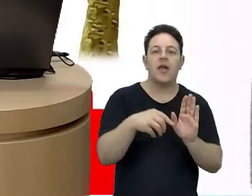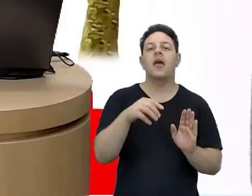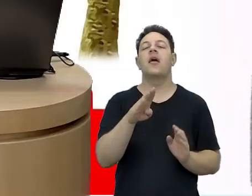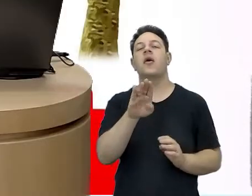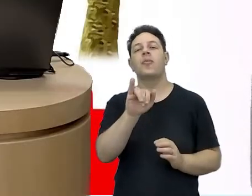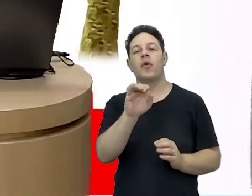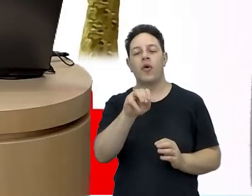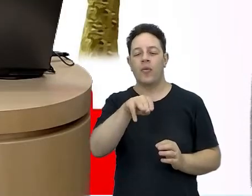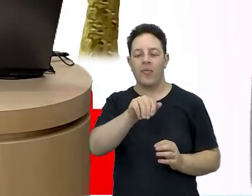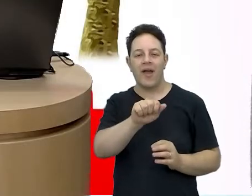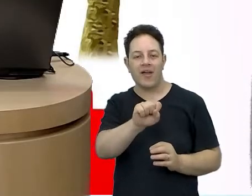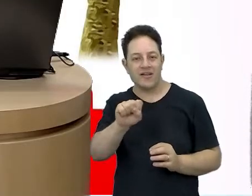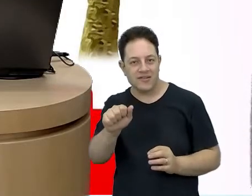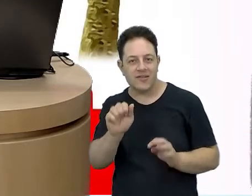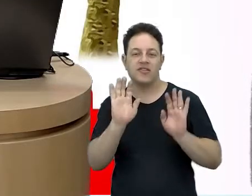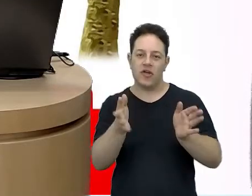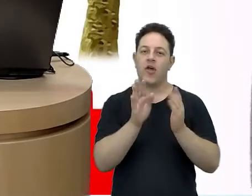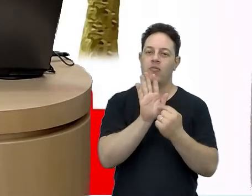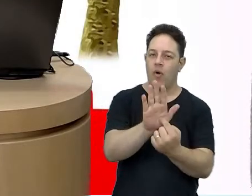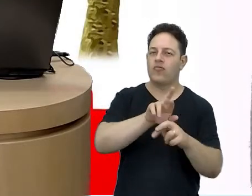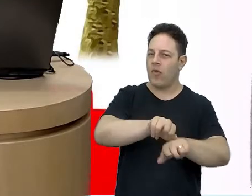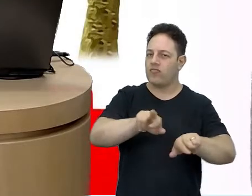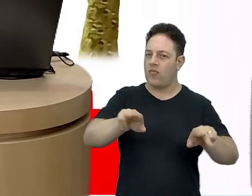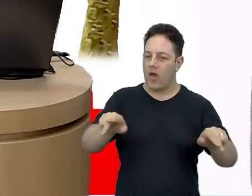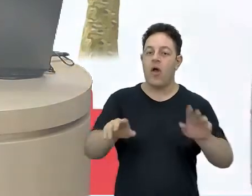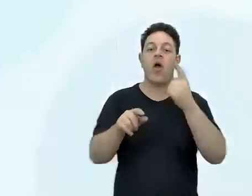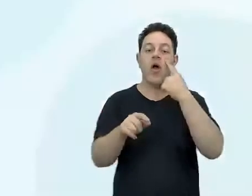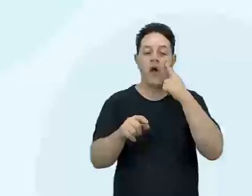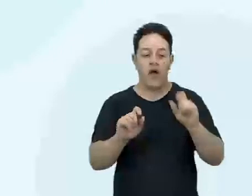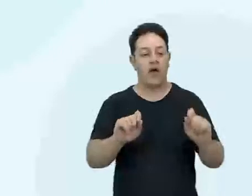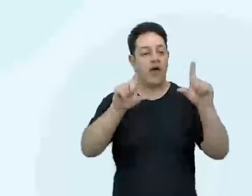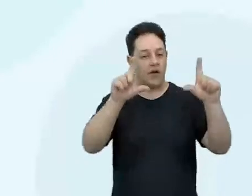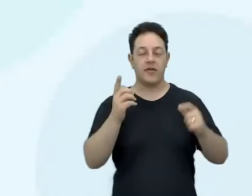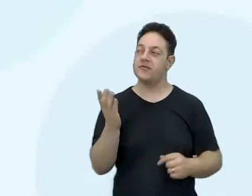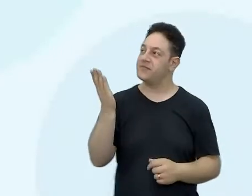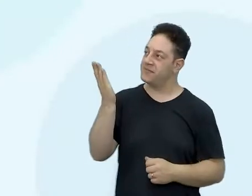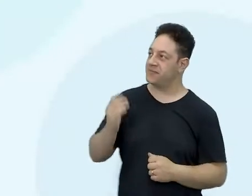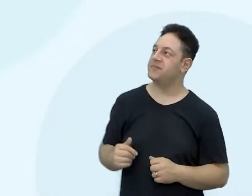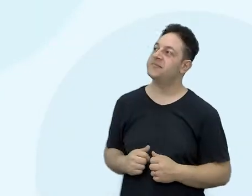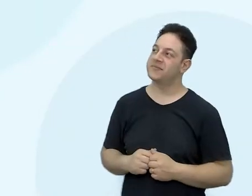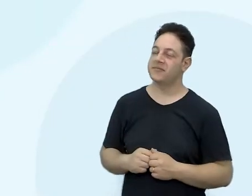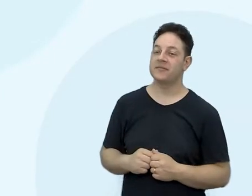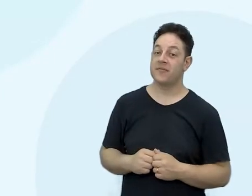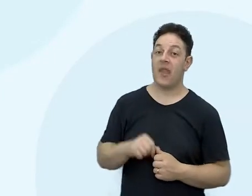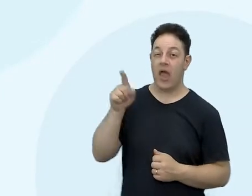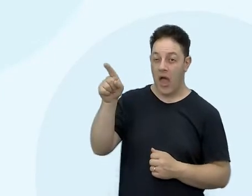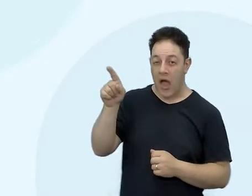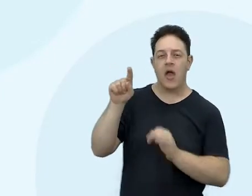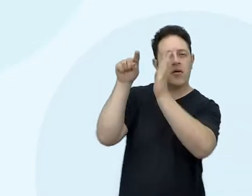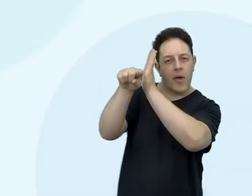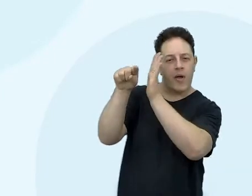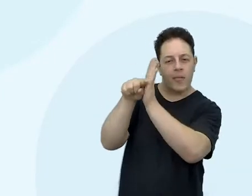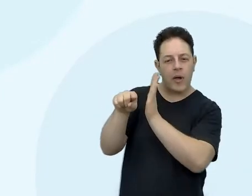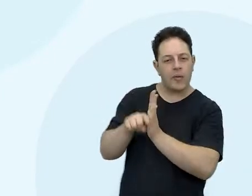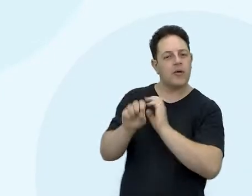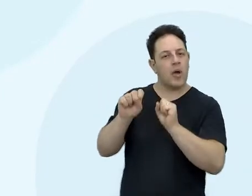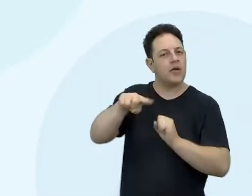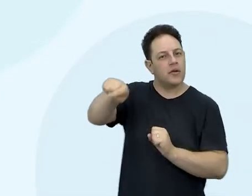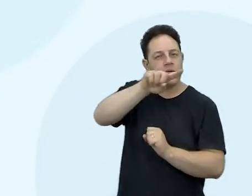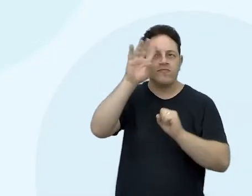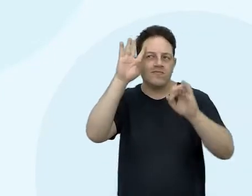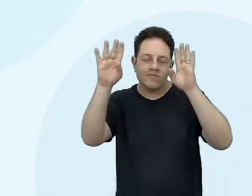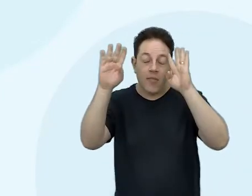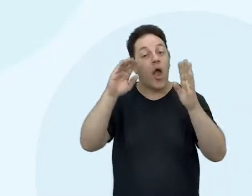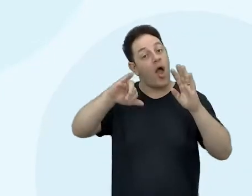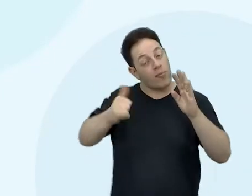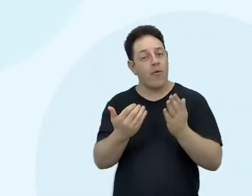biomassa, sobre várias coisas. Então, na telinha para vocês, nosso diretor vai colocar aí algumas questões que vocês podem refletir e